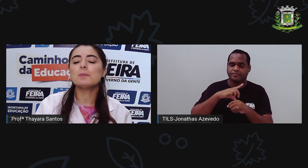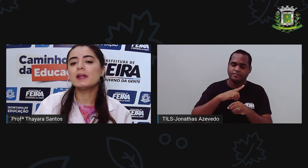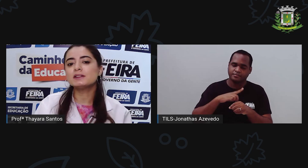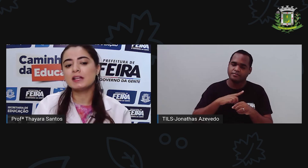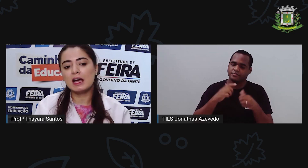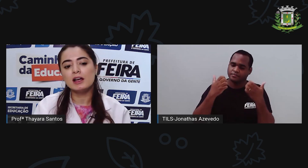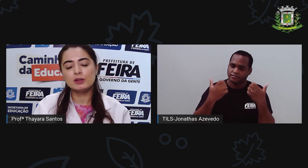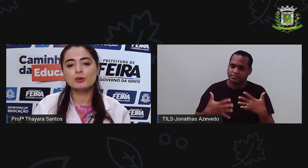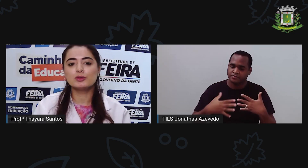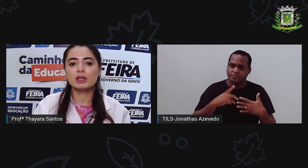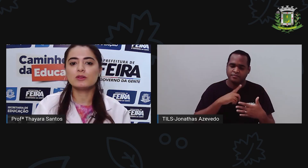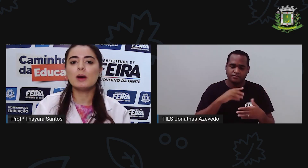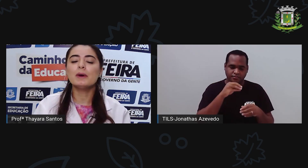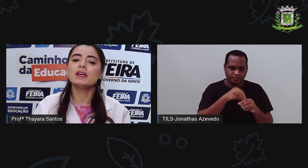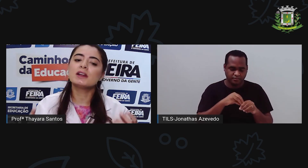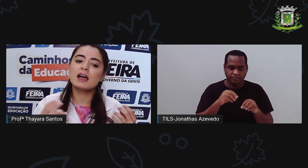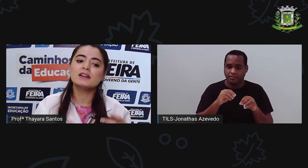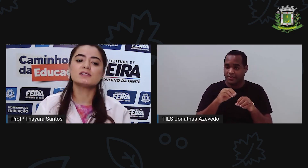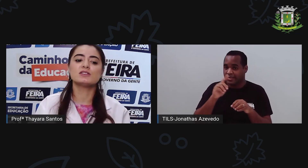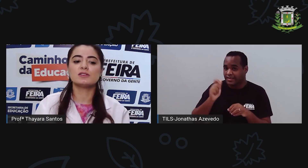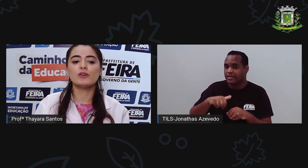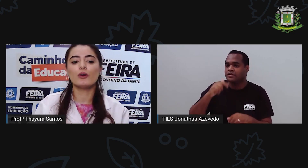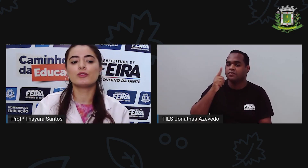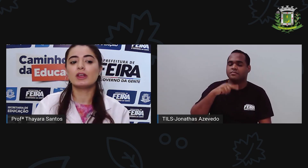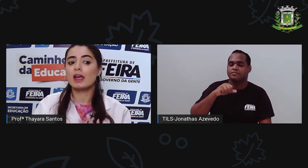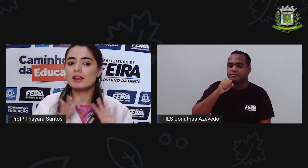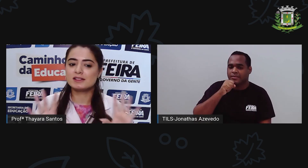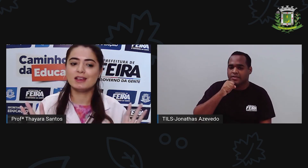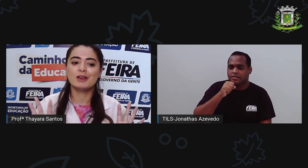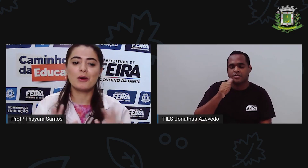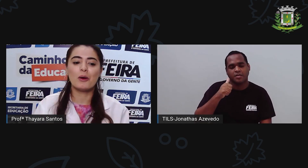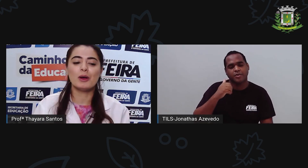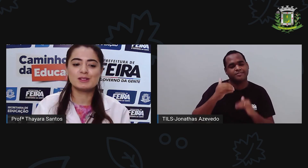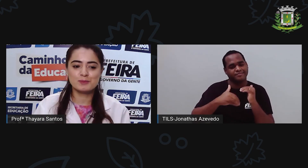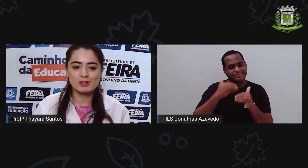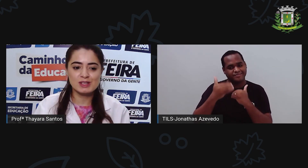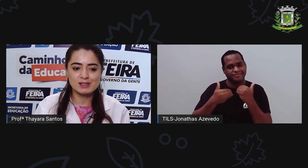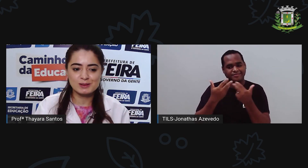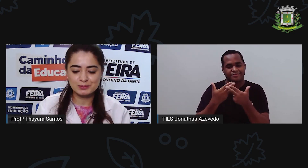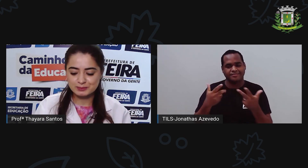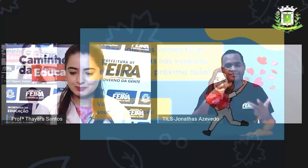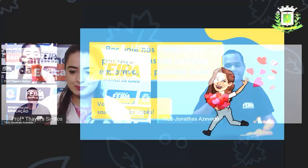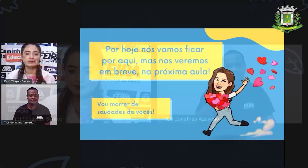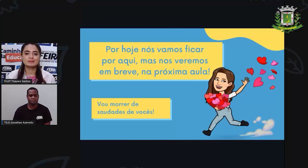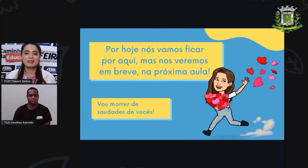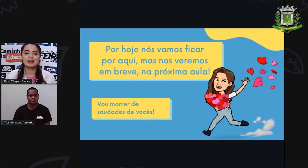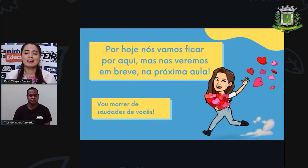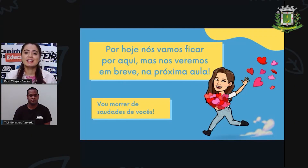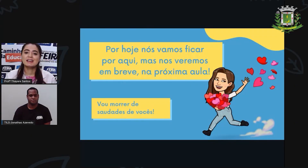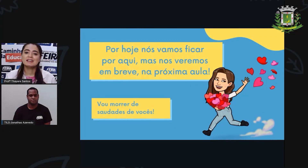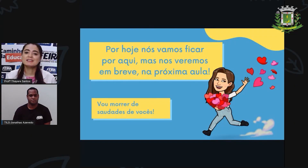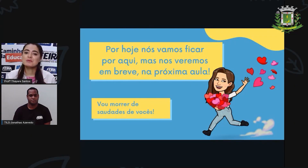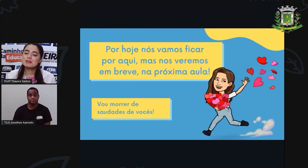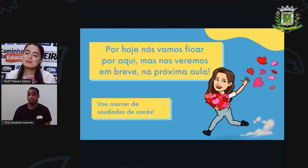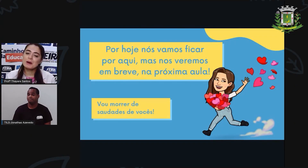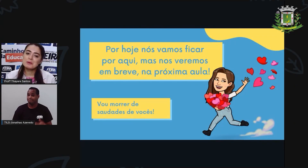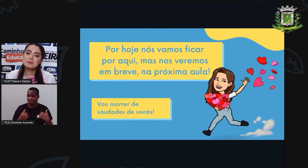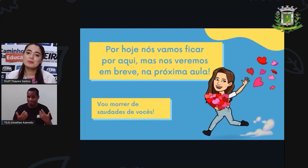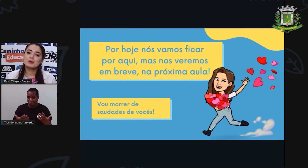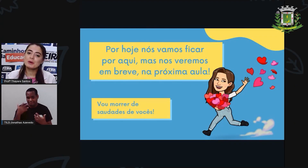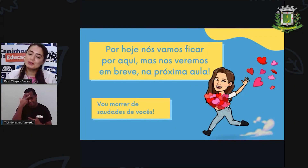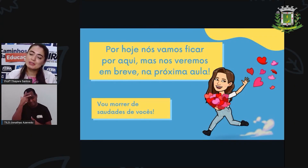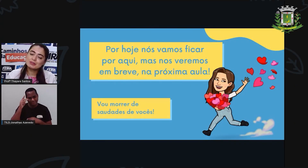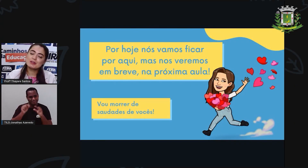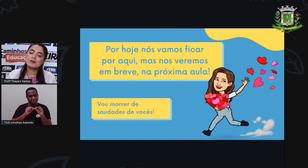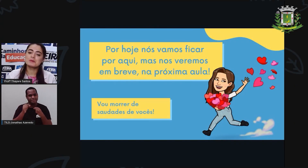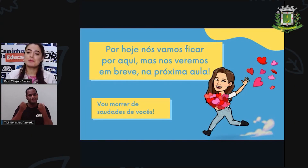vão implantar no útero da mãe, e lá ele se desenvolve. É assim que ocorre esse processo. Então, pessoal,